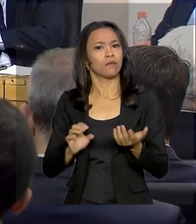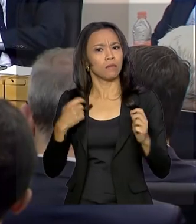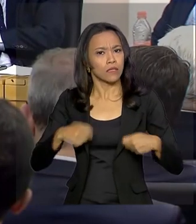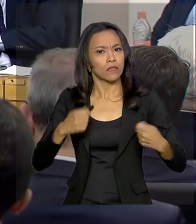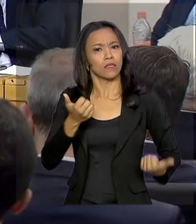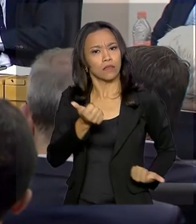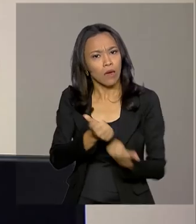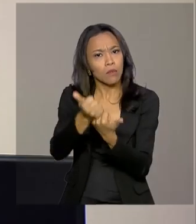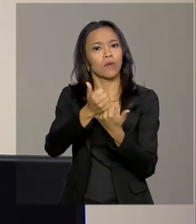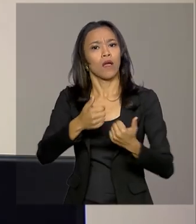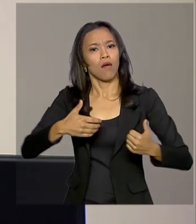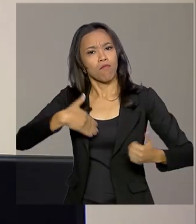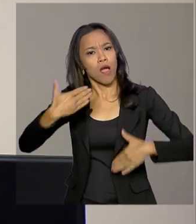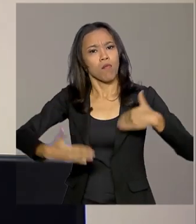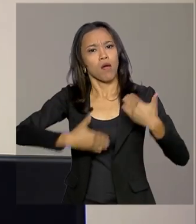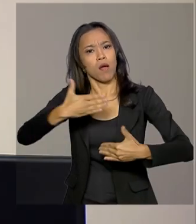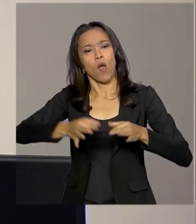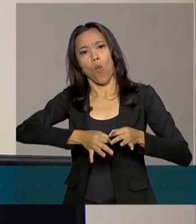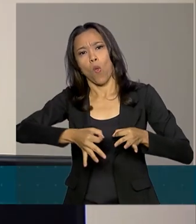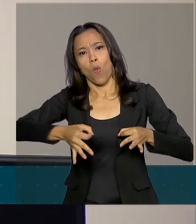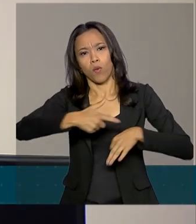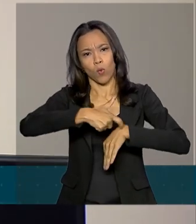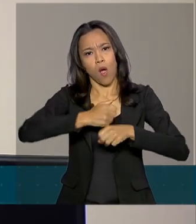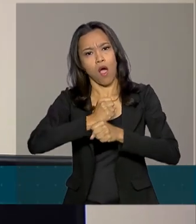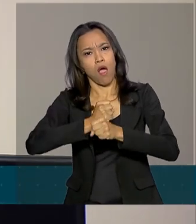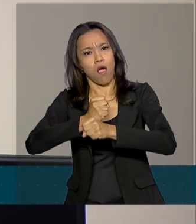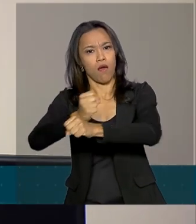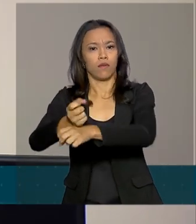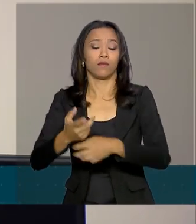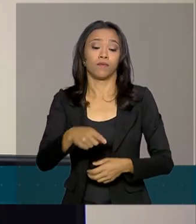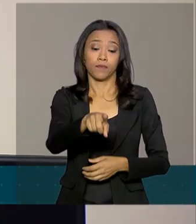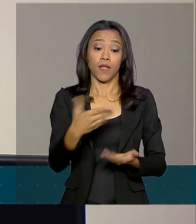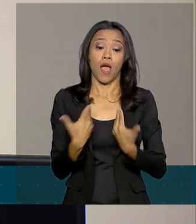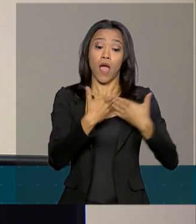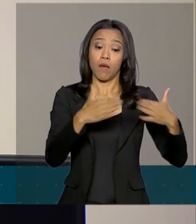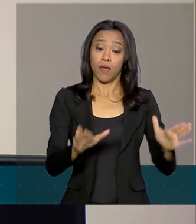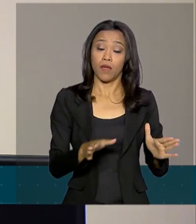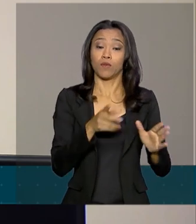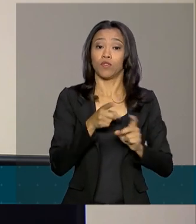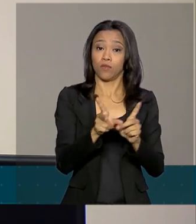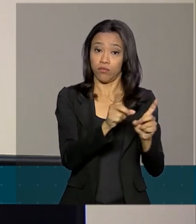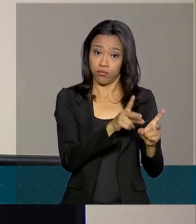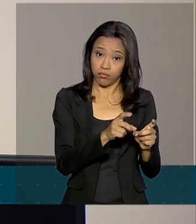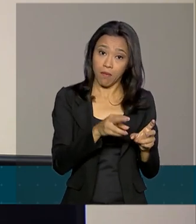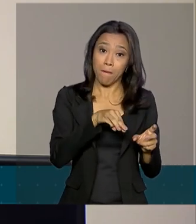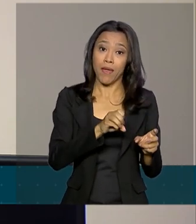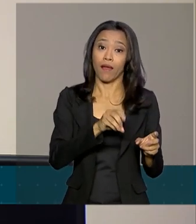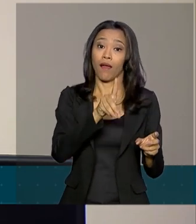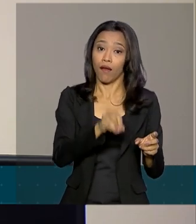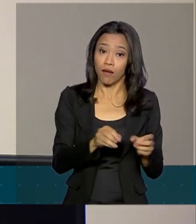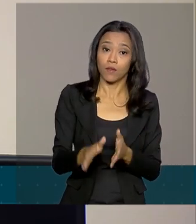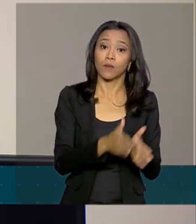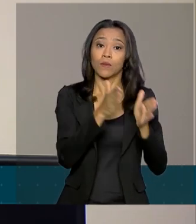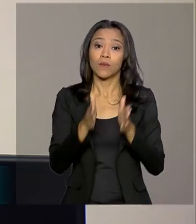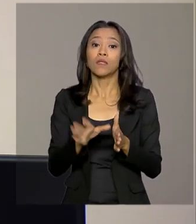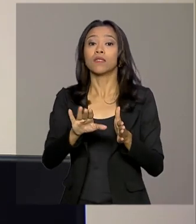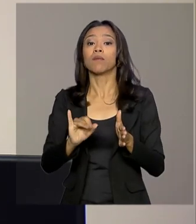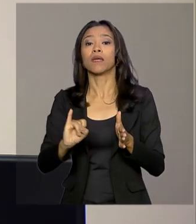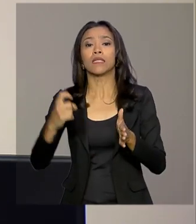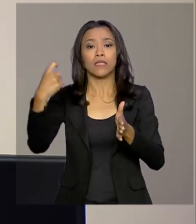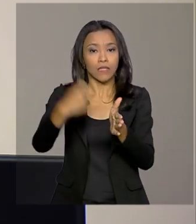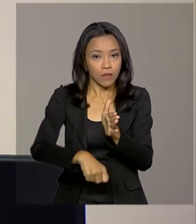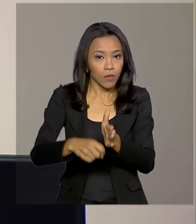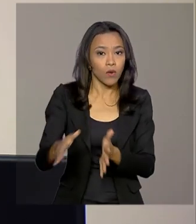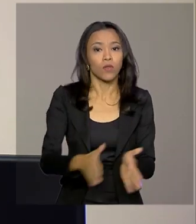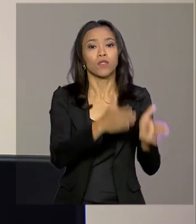investimento de longo prazo estamos fazendo a abertura de mercados estão fazendo abertura tributário se deus quiser vamos fazer reforma do estado está